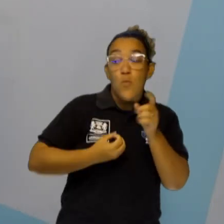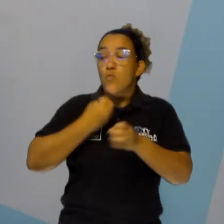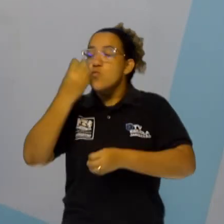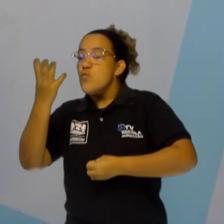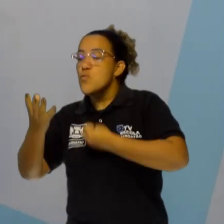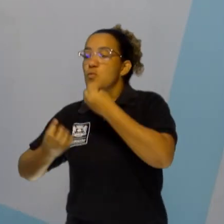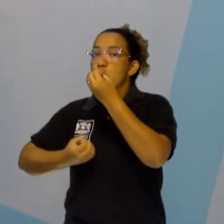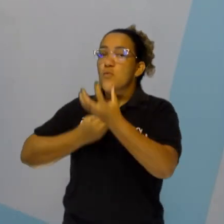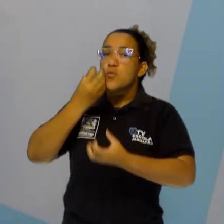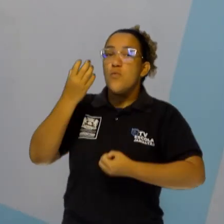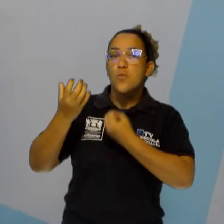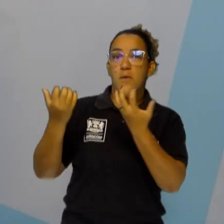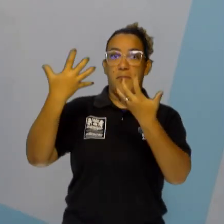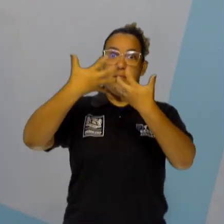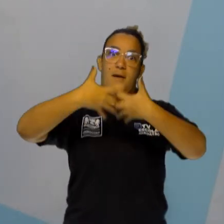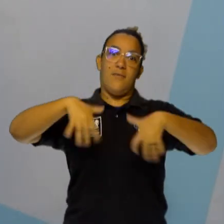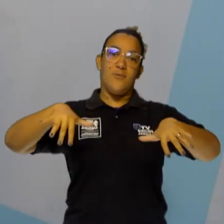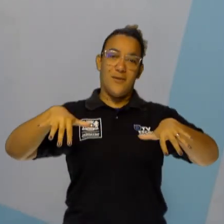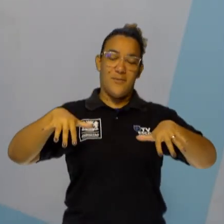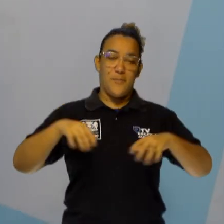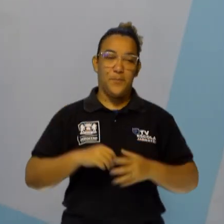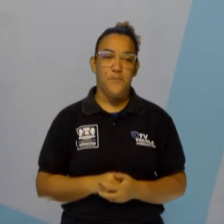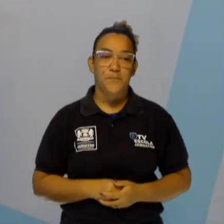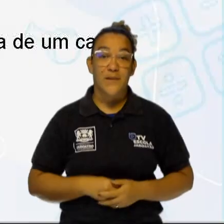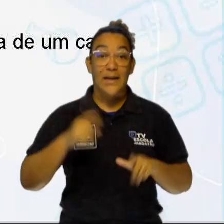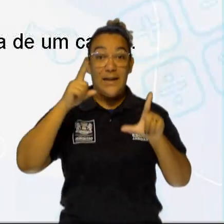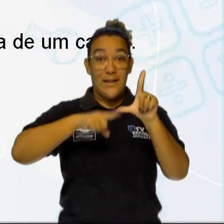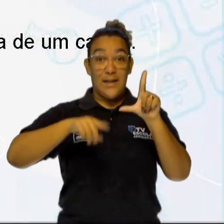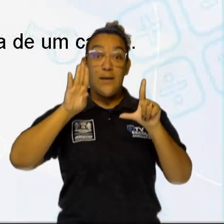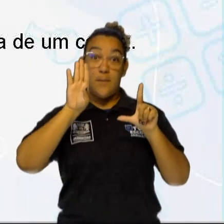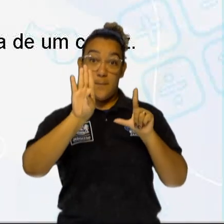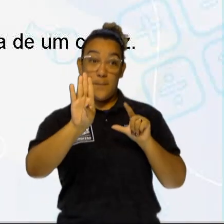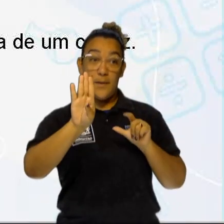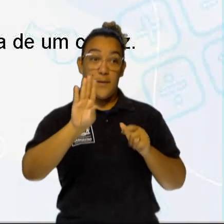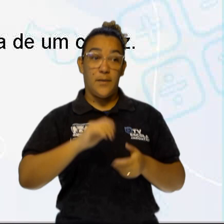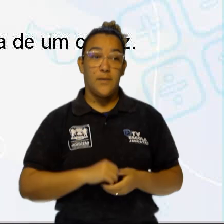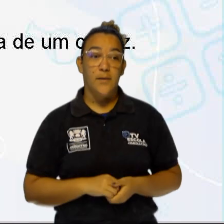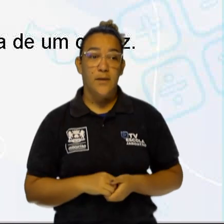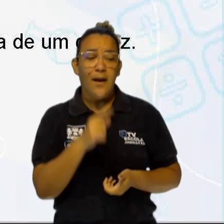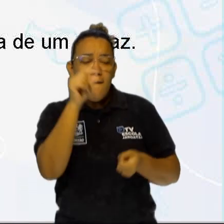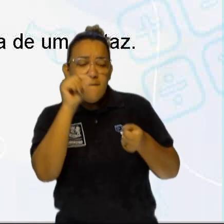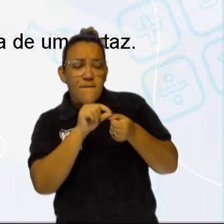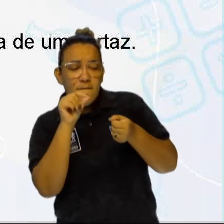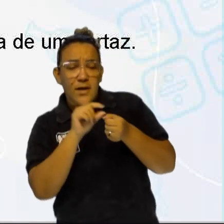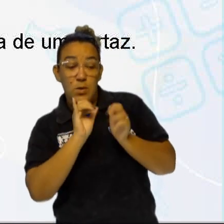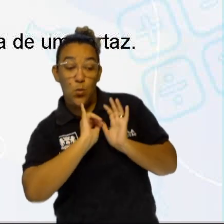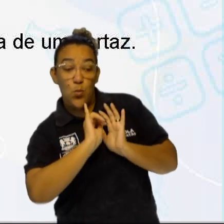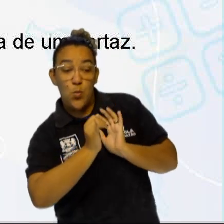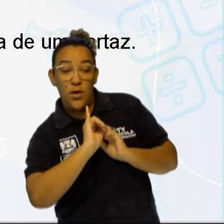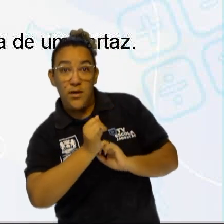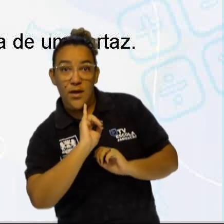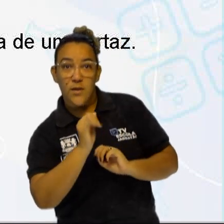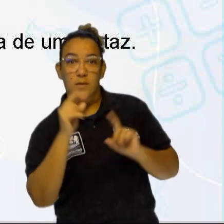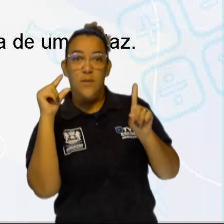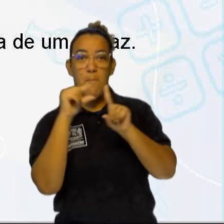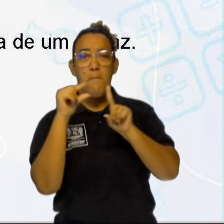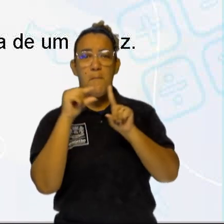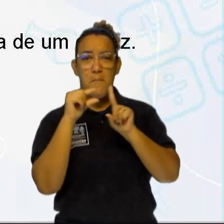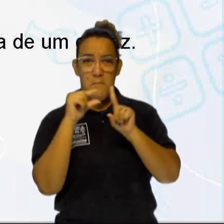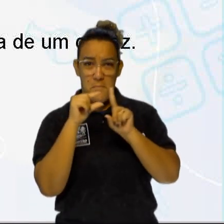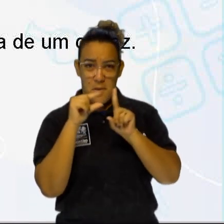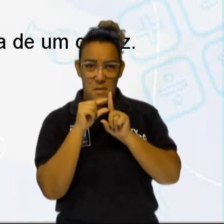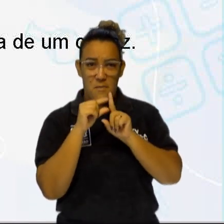naturalmente. Na letra B, a gente conta o seguinte: por construir uma narrativa acerca de como as palavras se